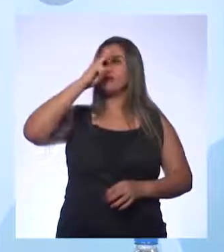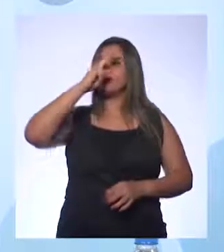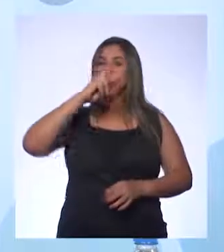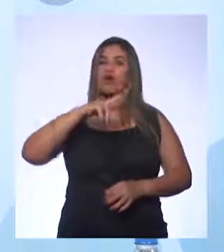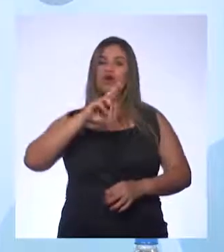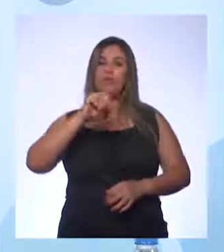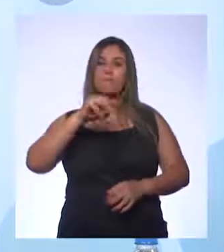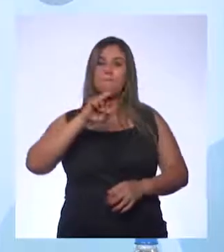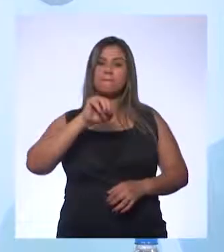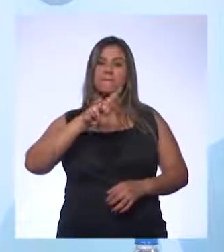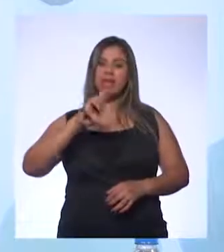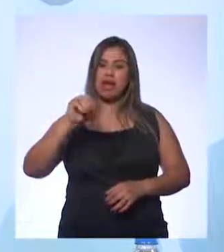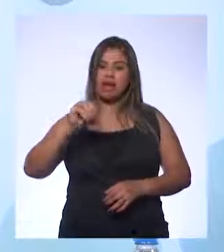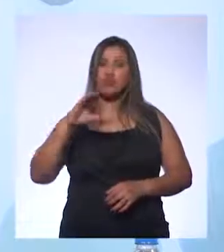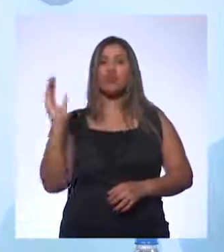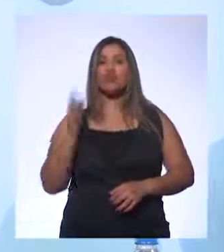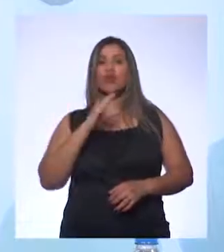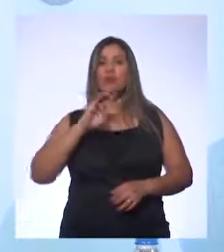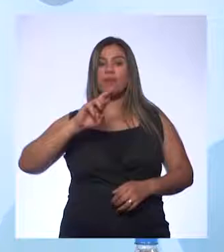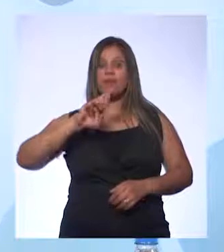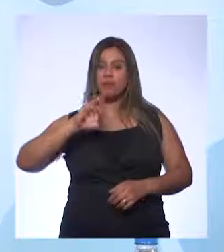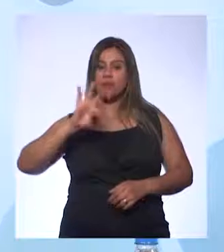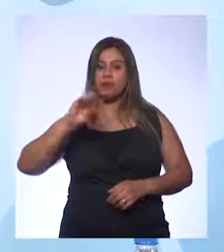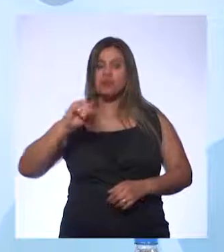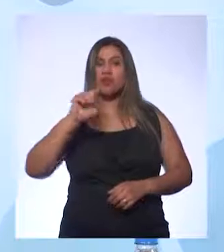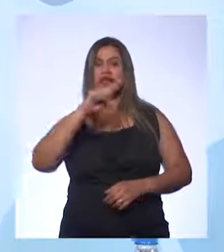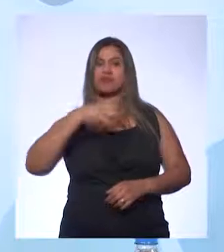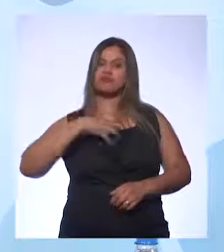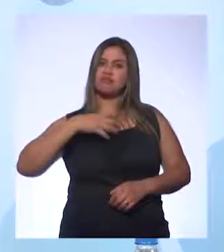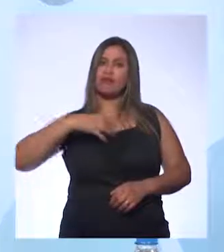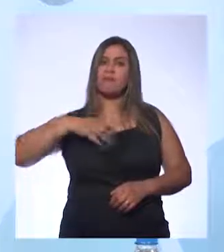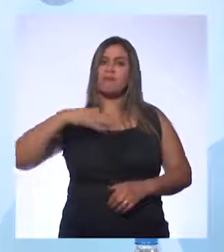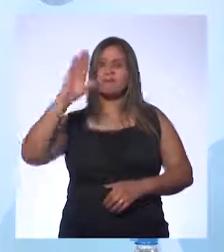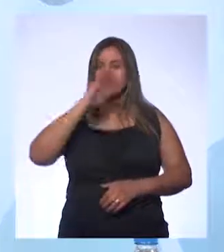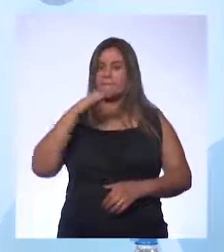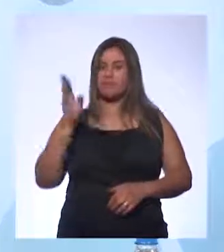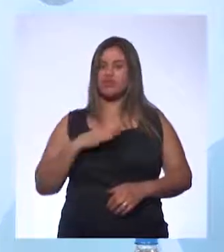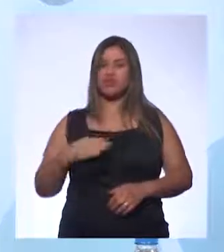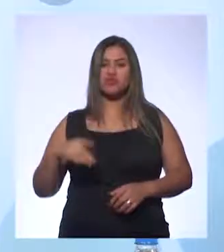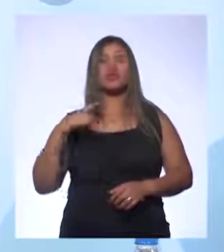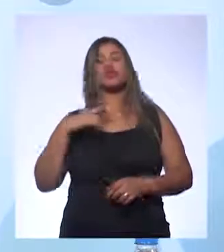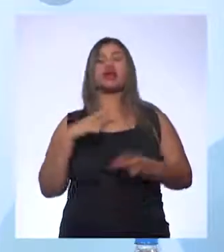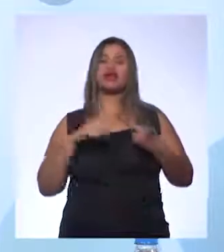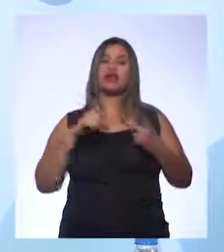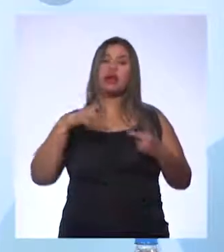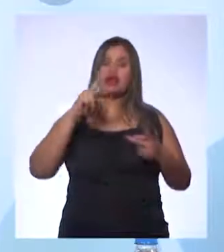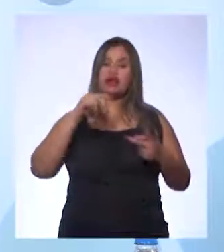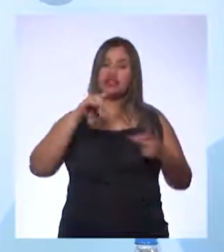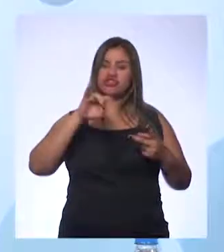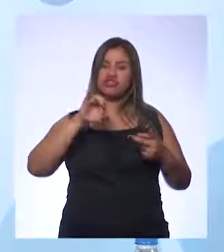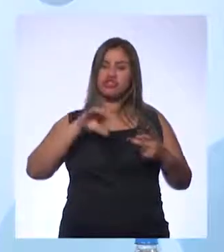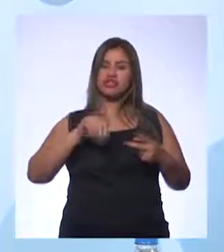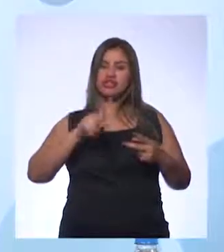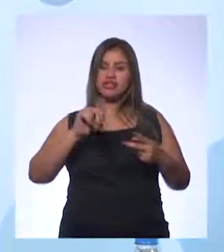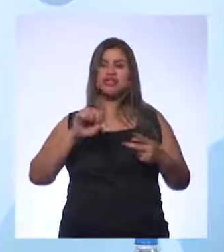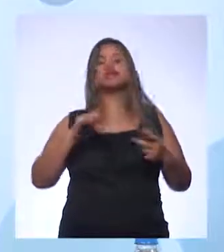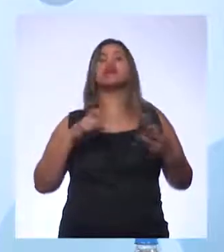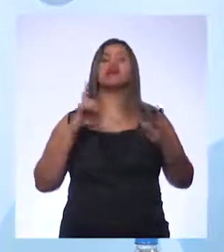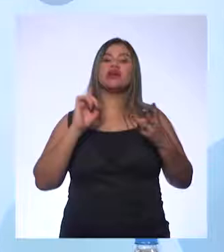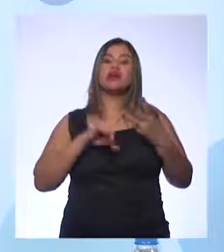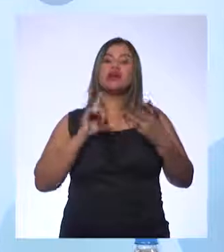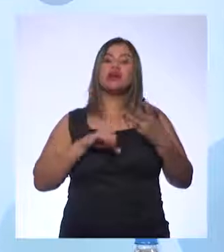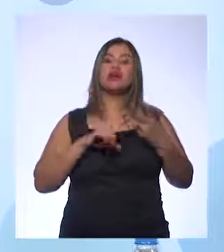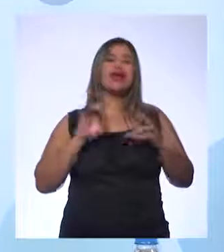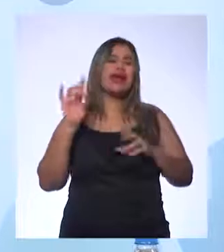Romero Brito. Ele tem um estilo de pintura. O Kandinsky tinha um estilo, o Rodin tinha um estilo de fazer